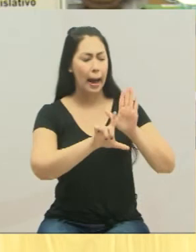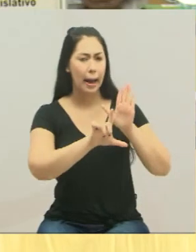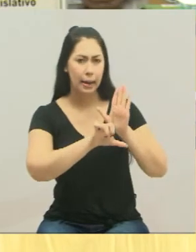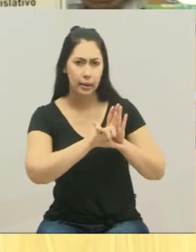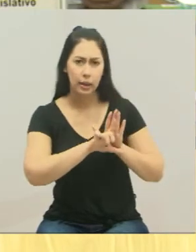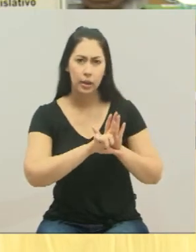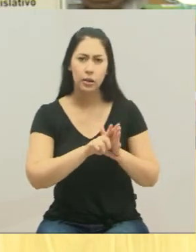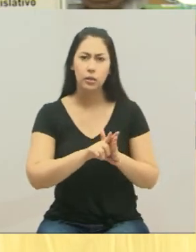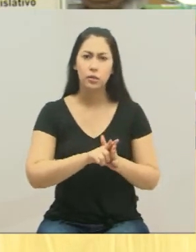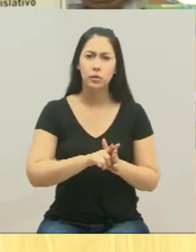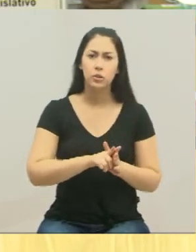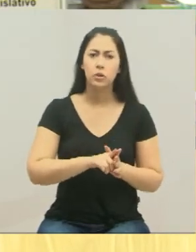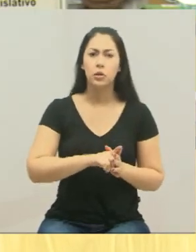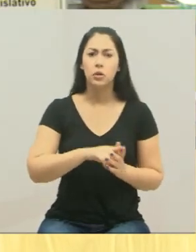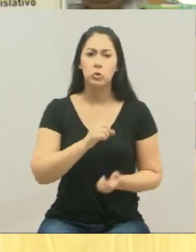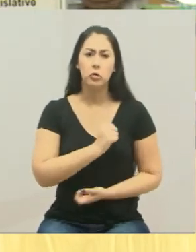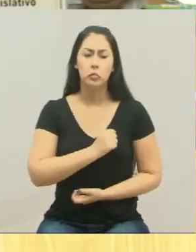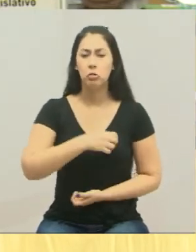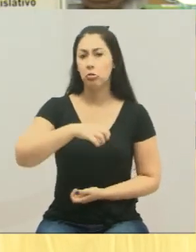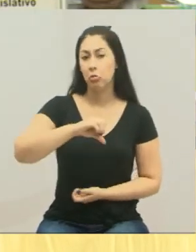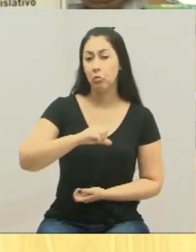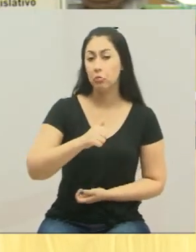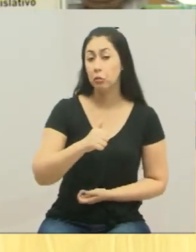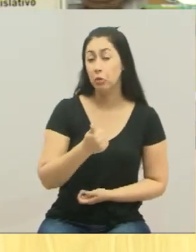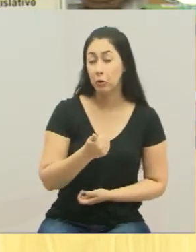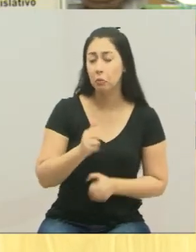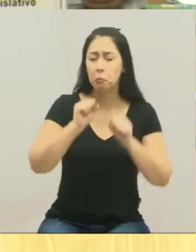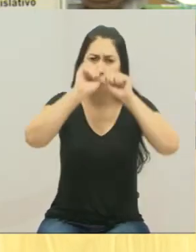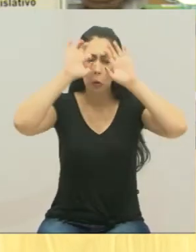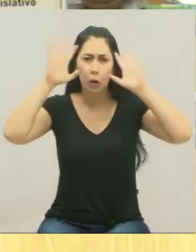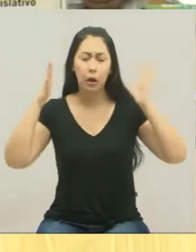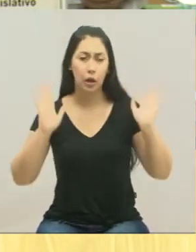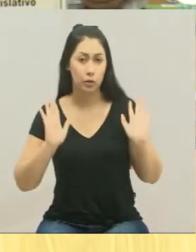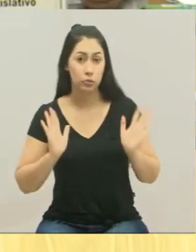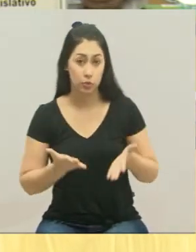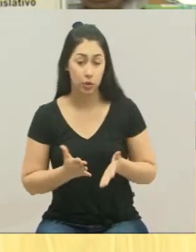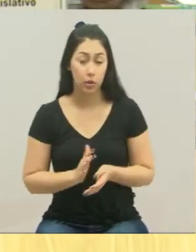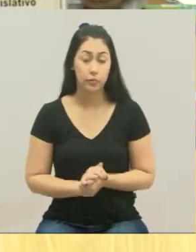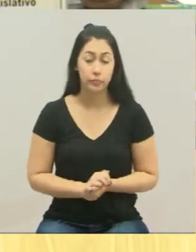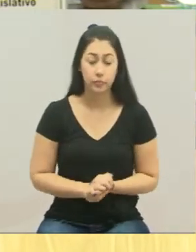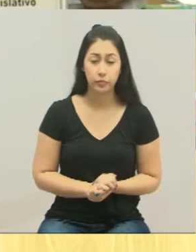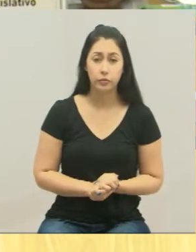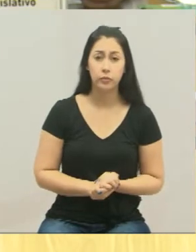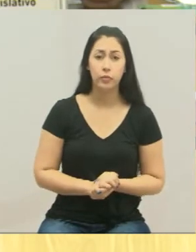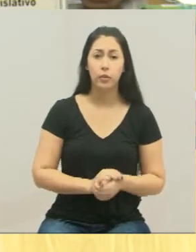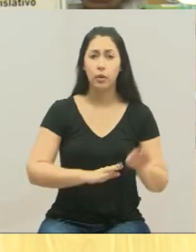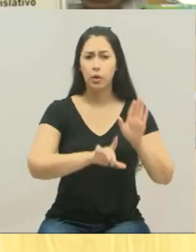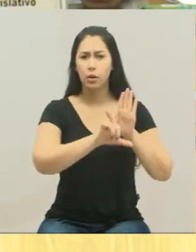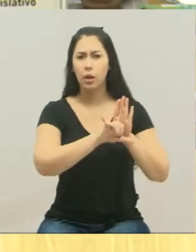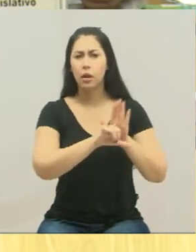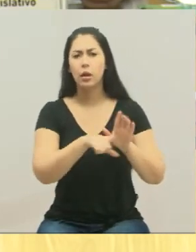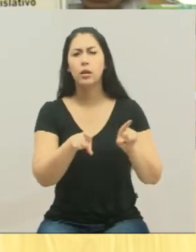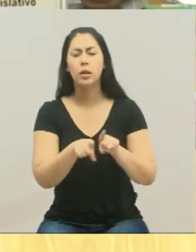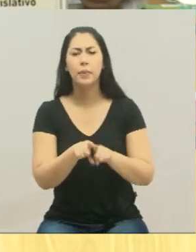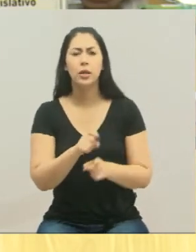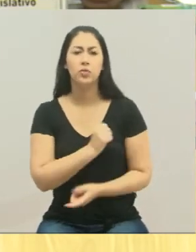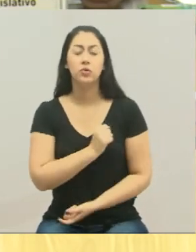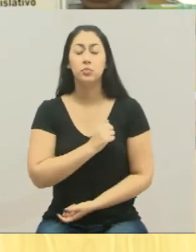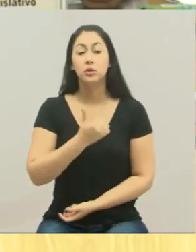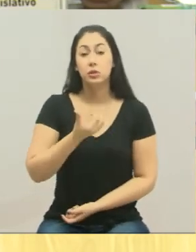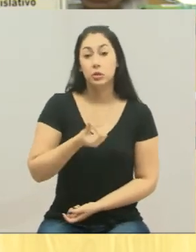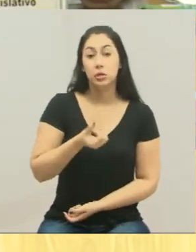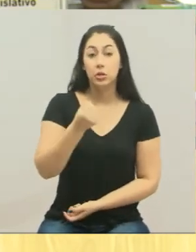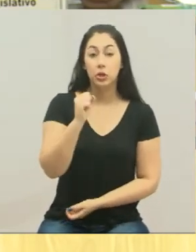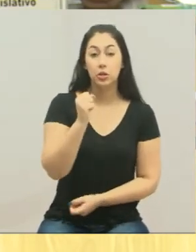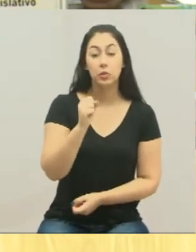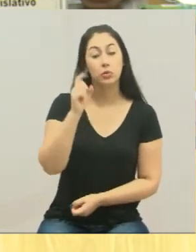de 2017, que altera a redação dos artigos 2º, 48 e 50 da Lei Complementar número 68, de